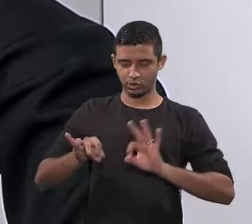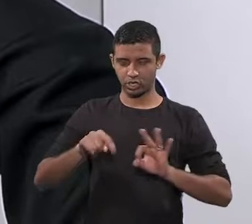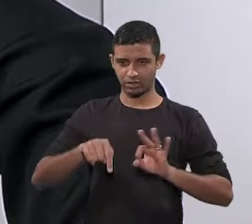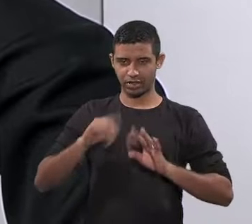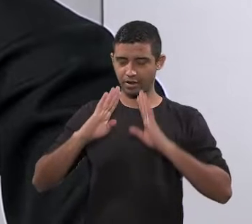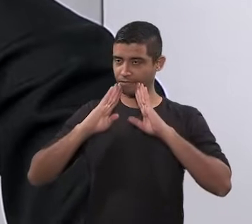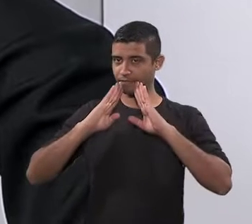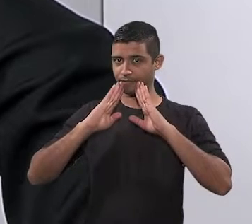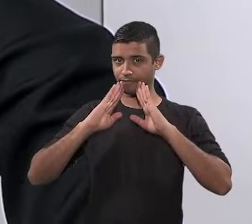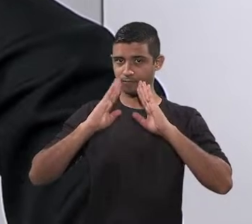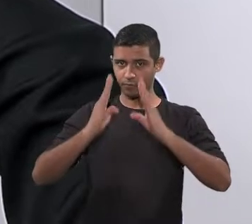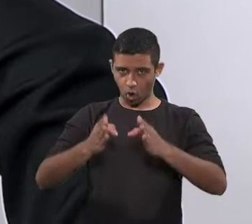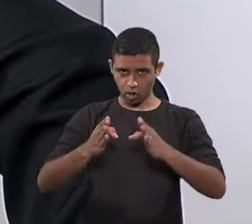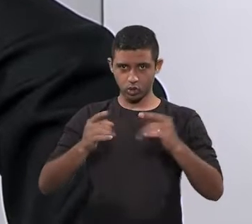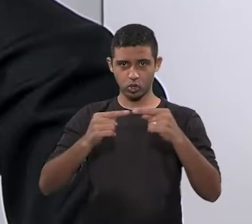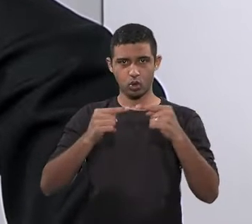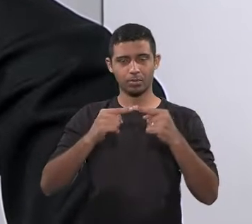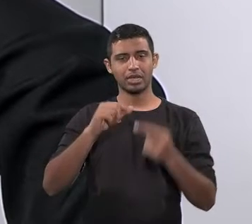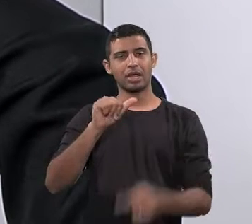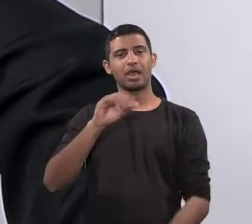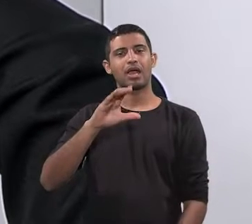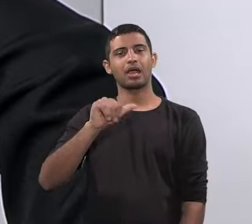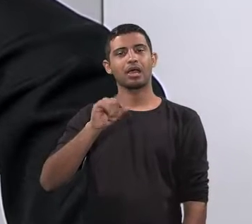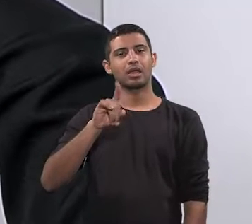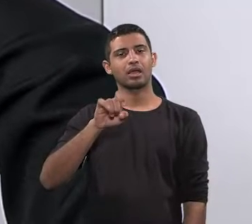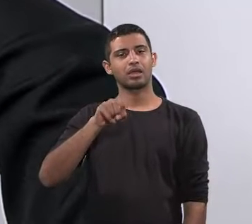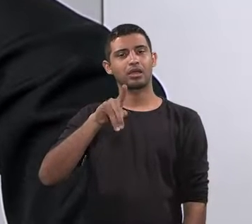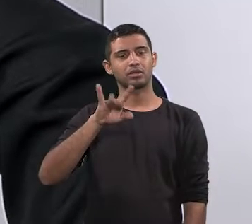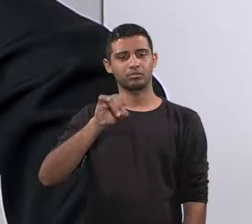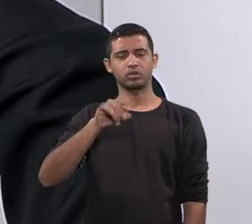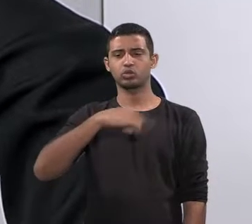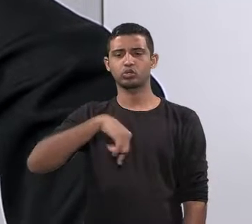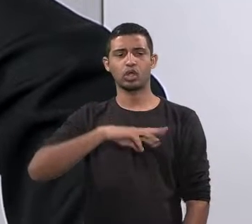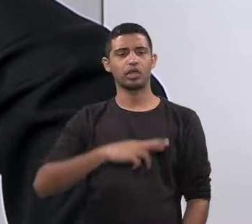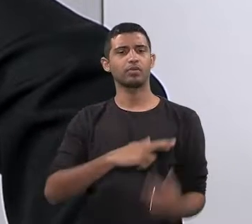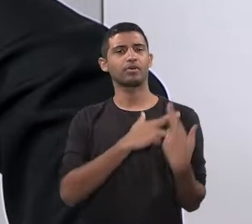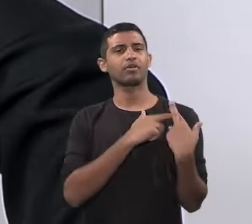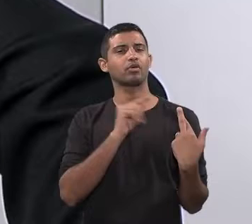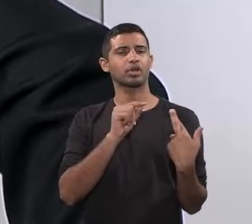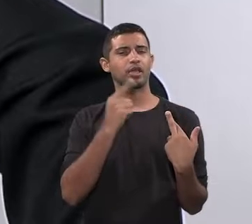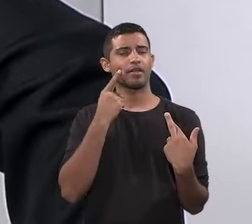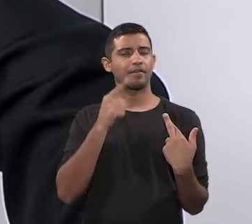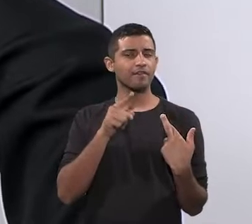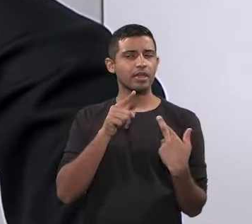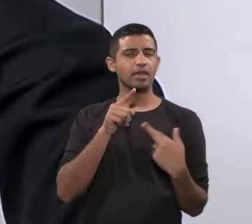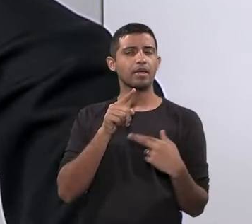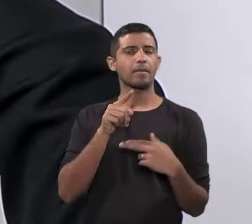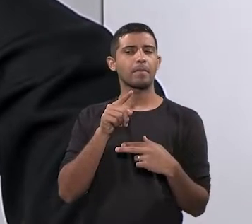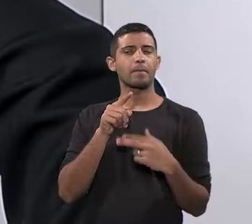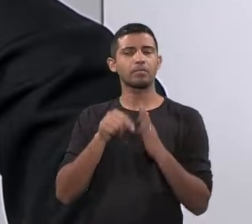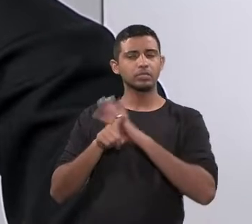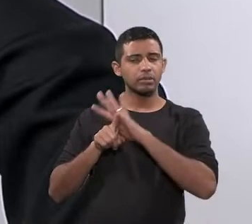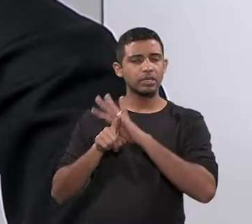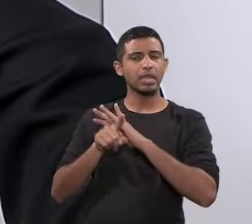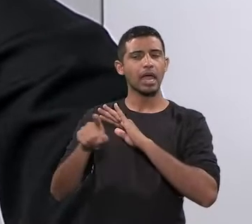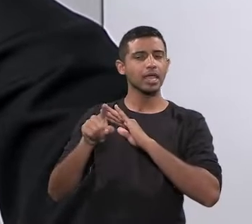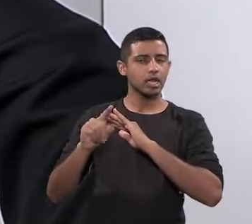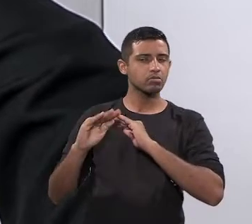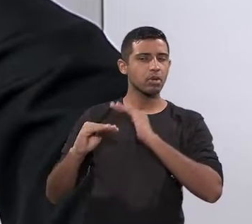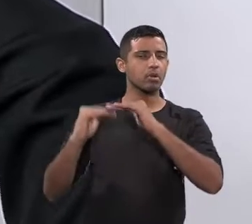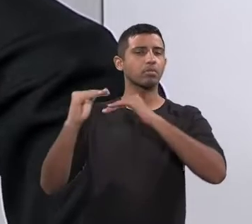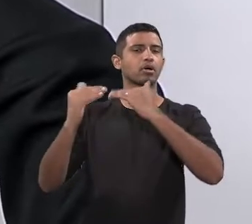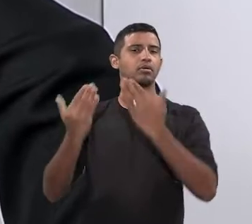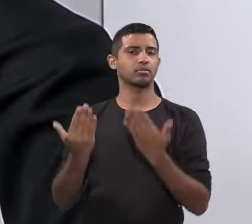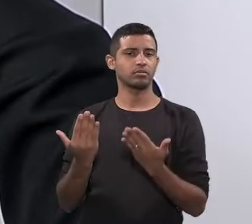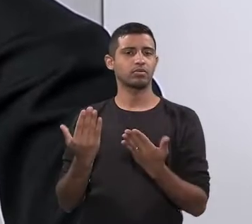foco bastante acadêmico, nós temos a responsabilidade de acompanhar esse desenvolvimento acadêmico. Porque